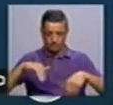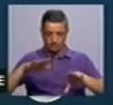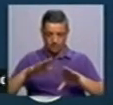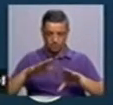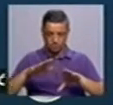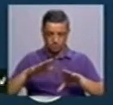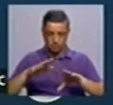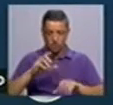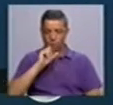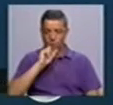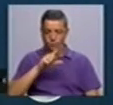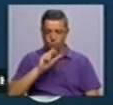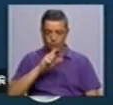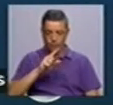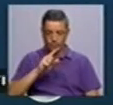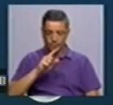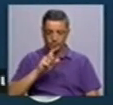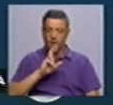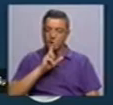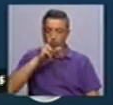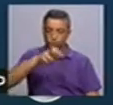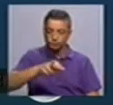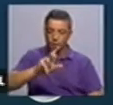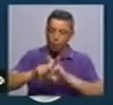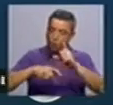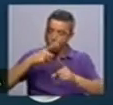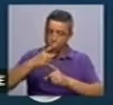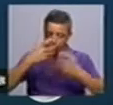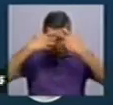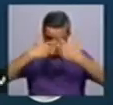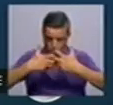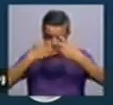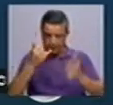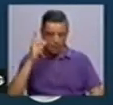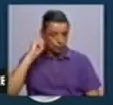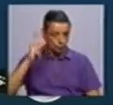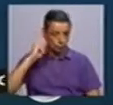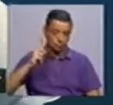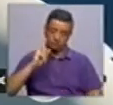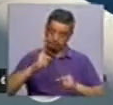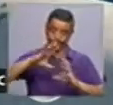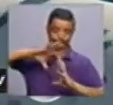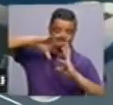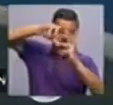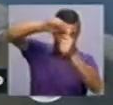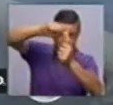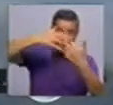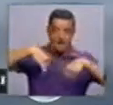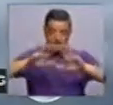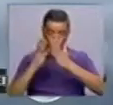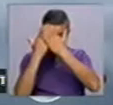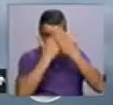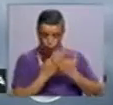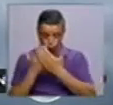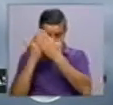porque permite chegar à resposta a outras questões fundamentais sobre o universo. Ora, e para estudar